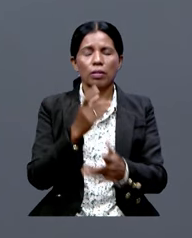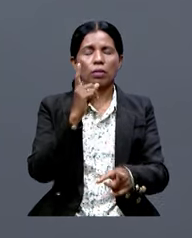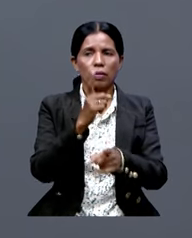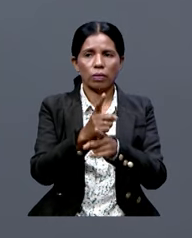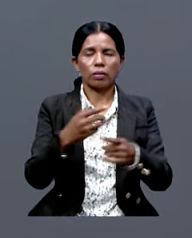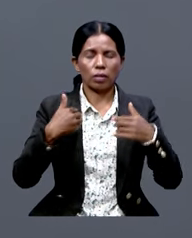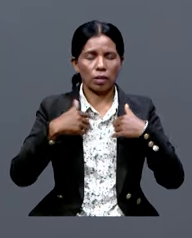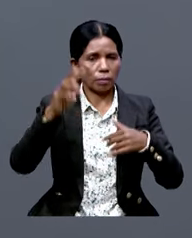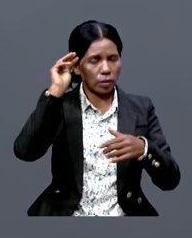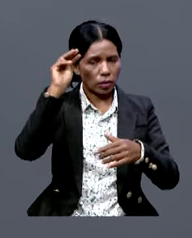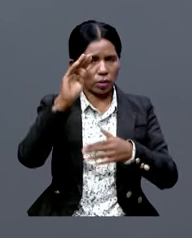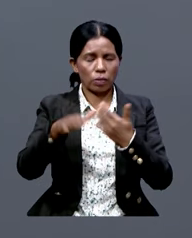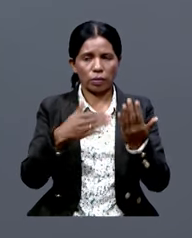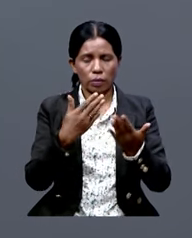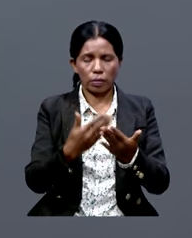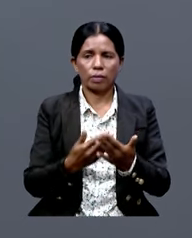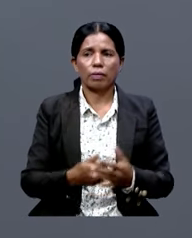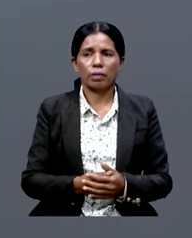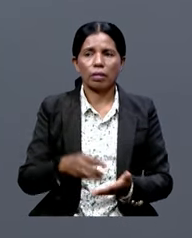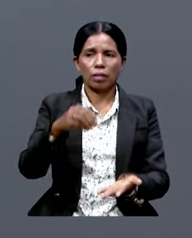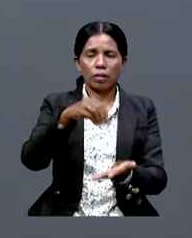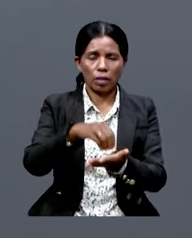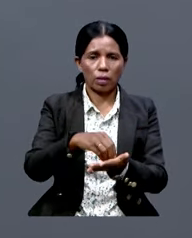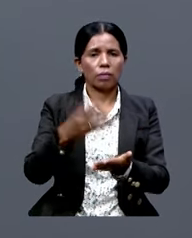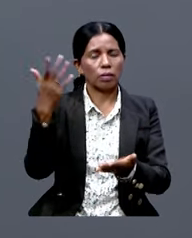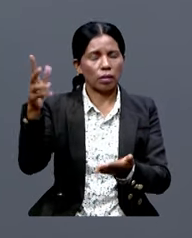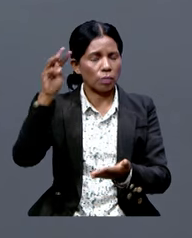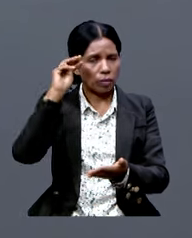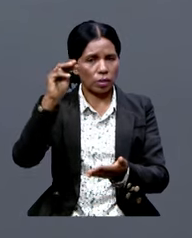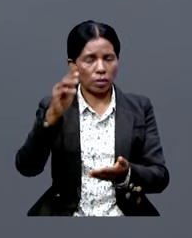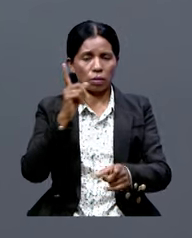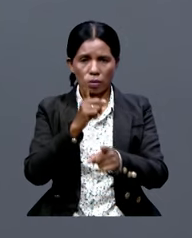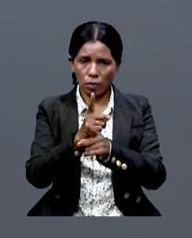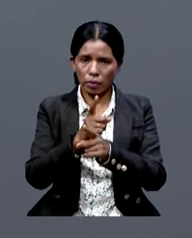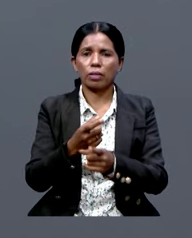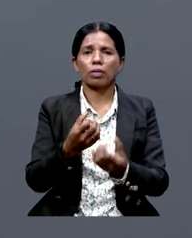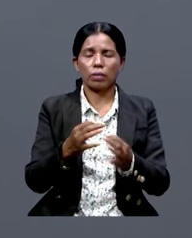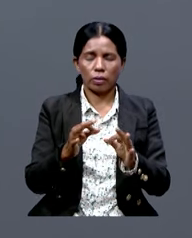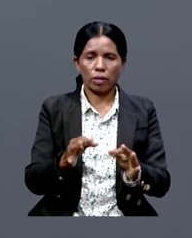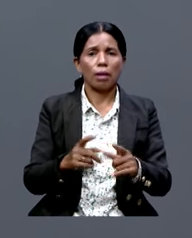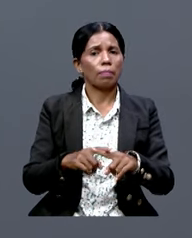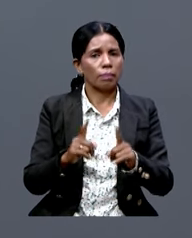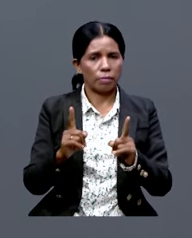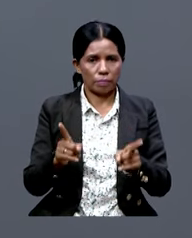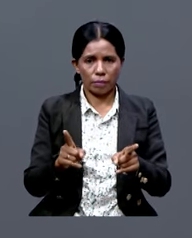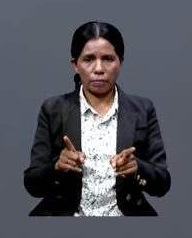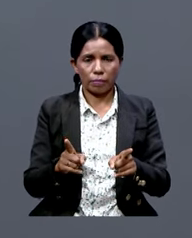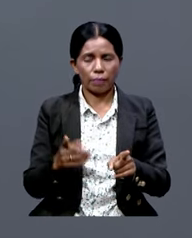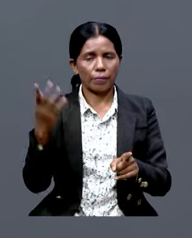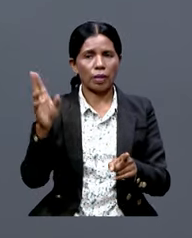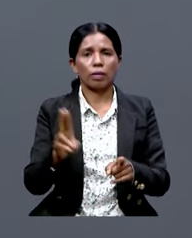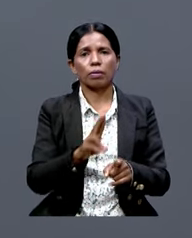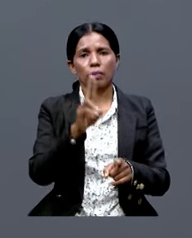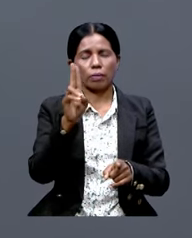ali a rotona, aloca para cada ministério ala claro rotona, mas bem e a aplicação e